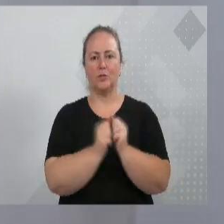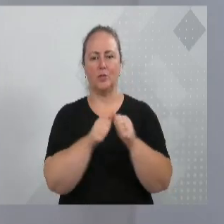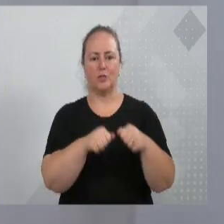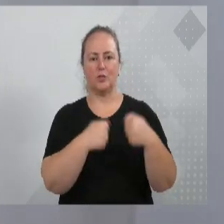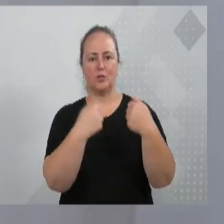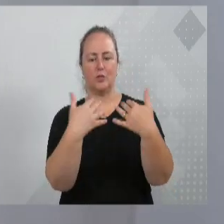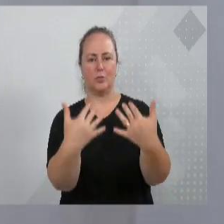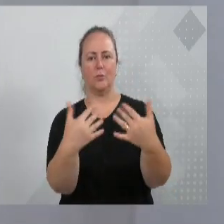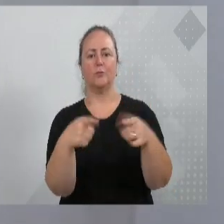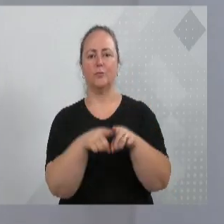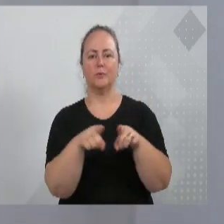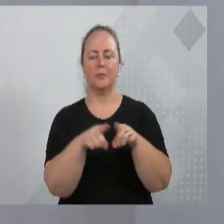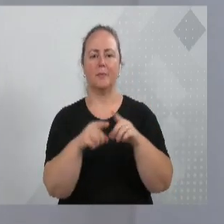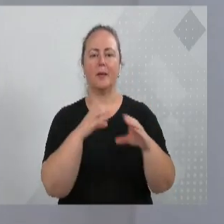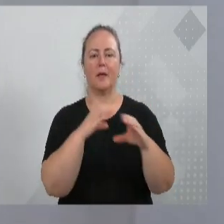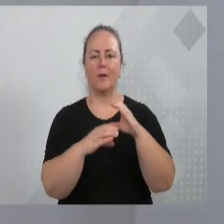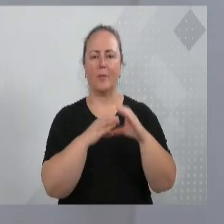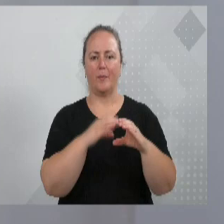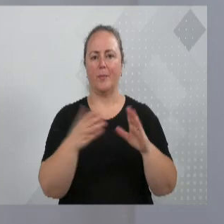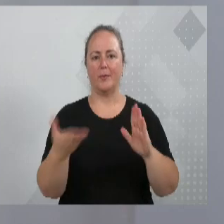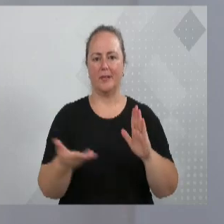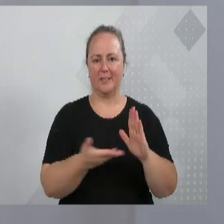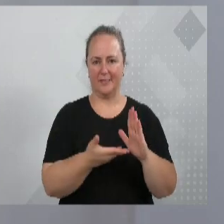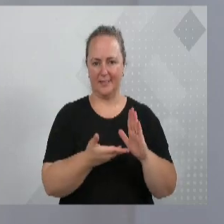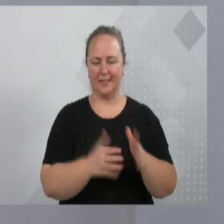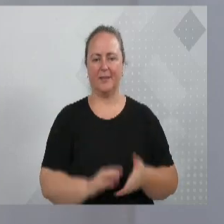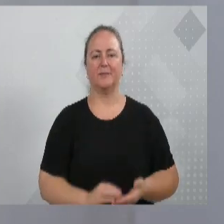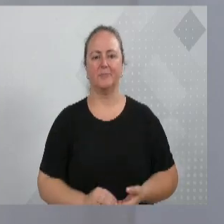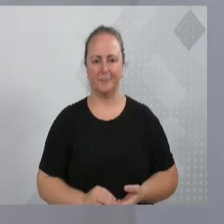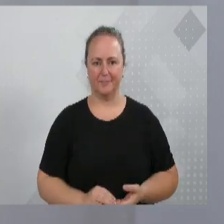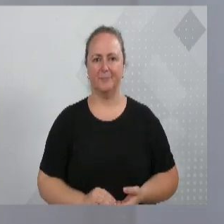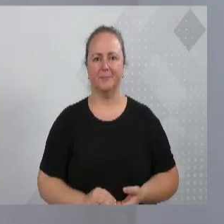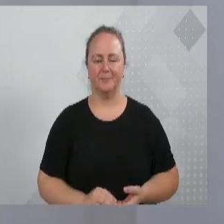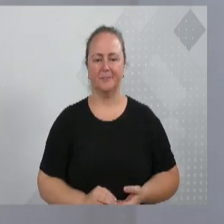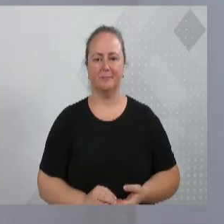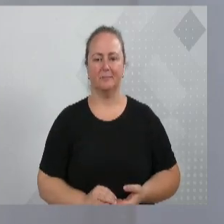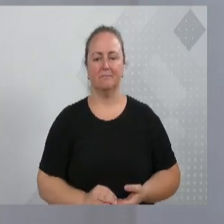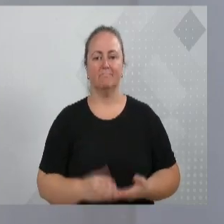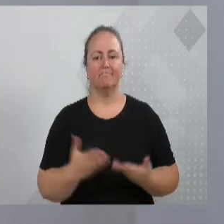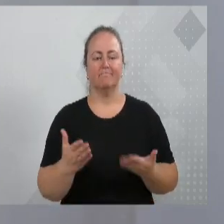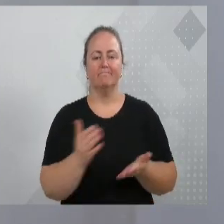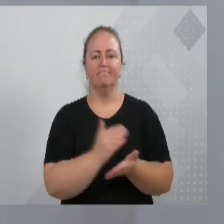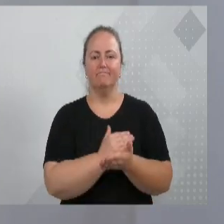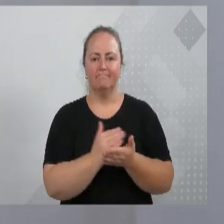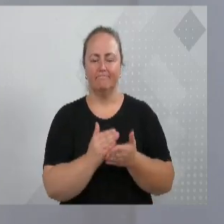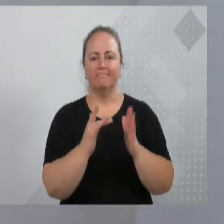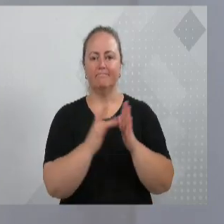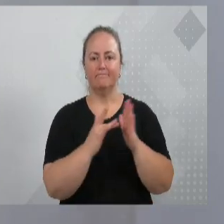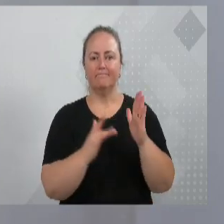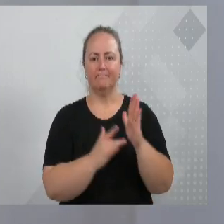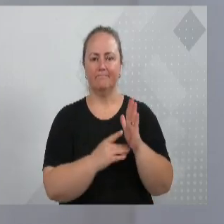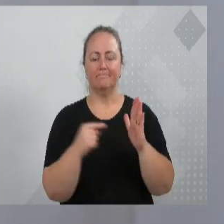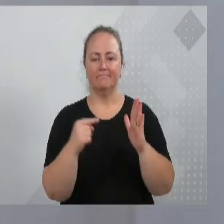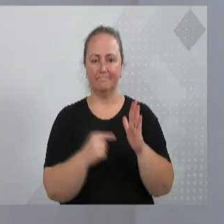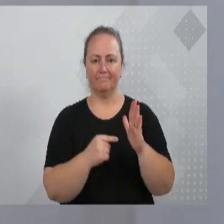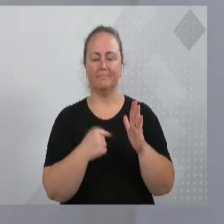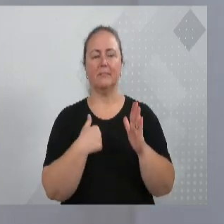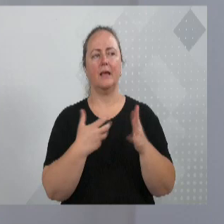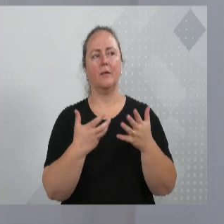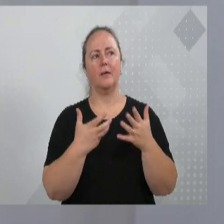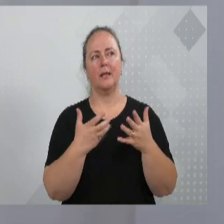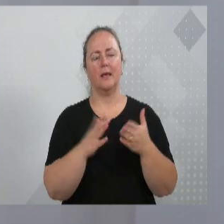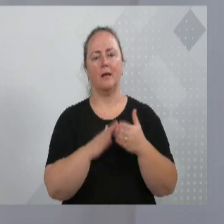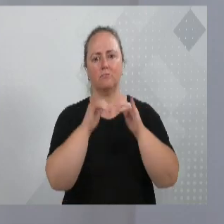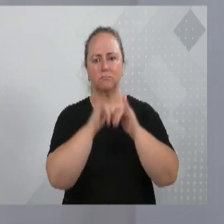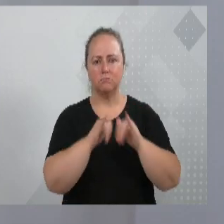através dos canais de comunicação dessa casa antes de mais nada começa as nossas pautas propriamente ditas eu queria até deixar